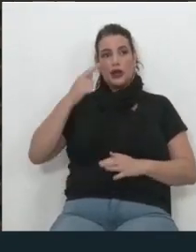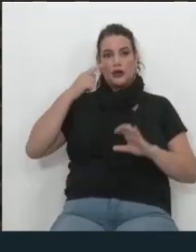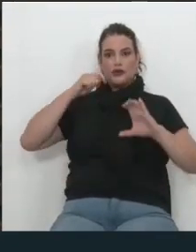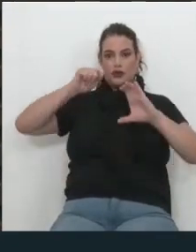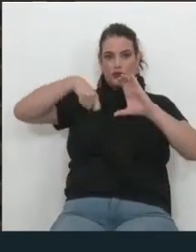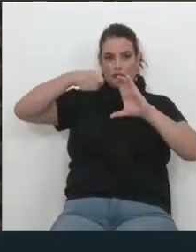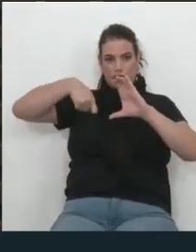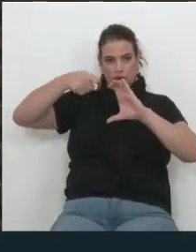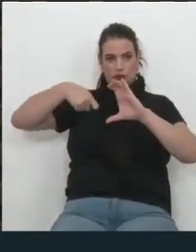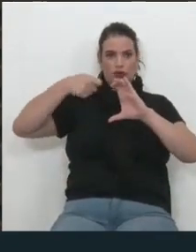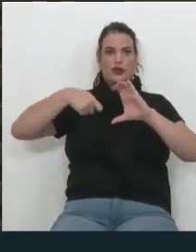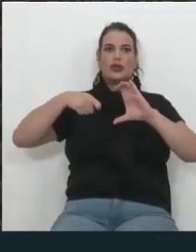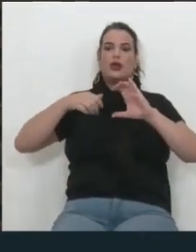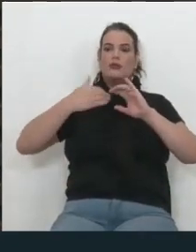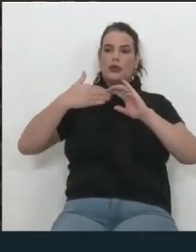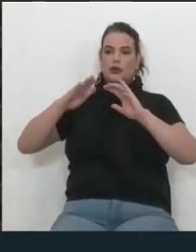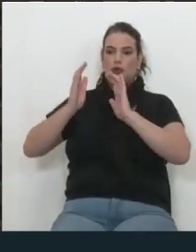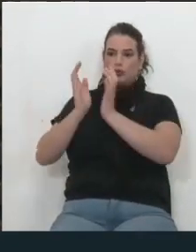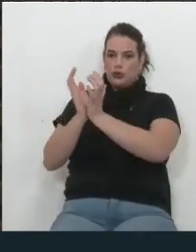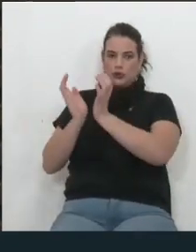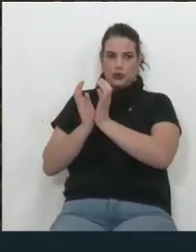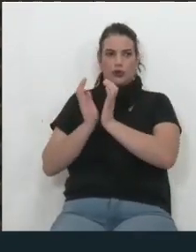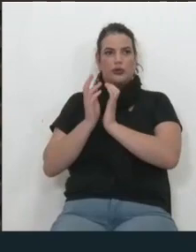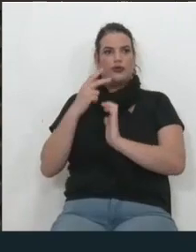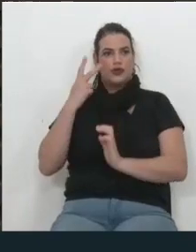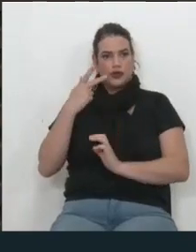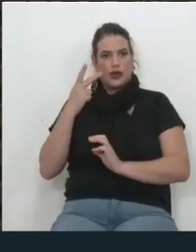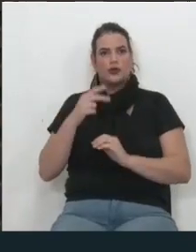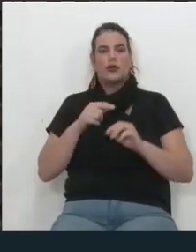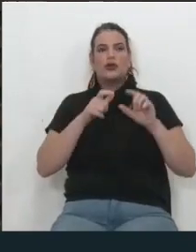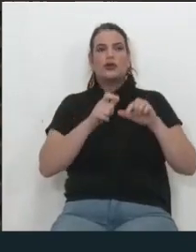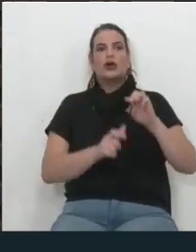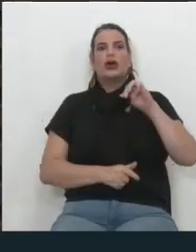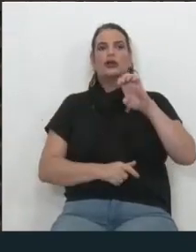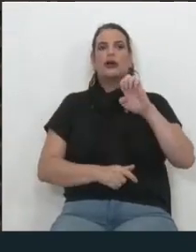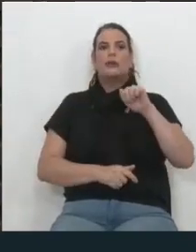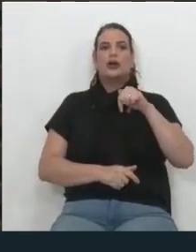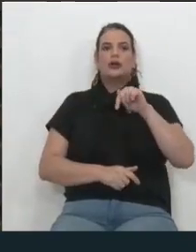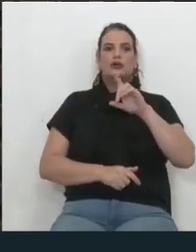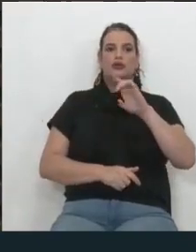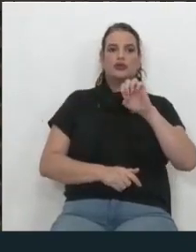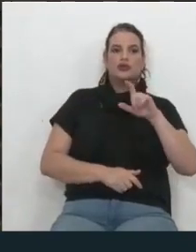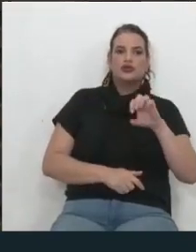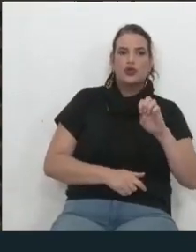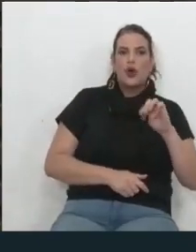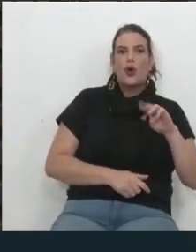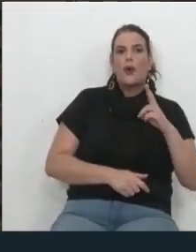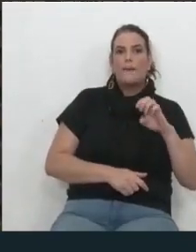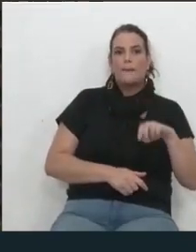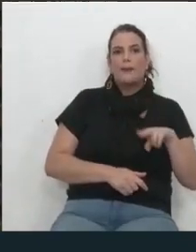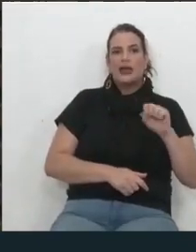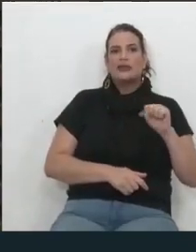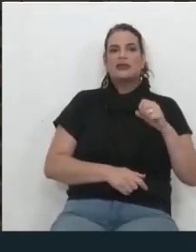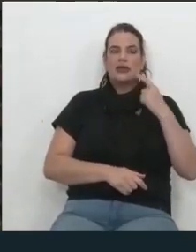presidente, enviou no grupo dos vereadores da Mãe dos Homens, desse final de semana, presidente Ticiano. Vi uma senhora que